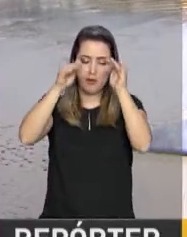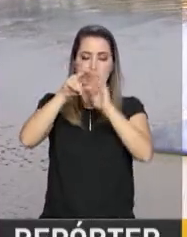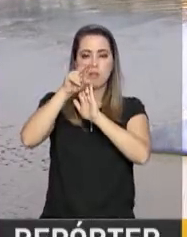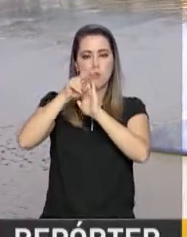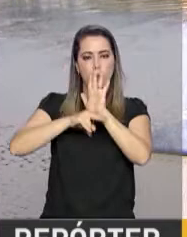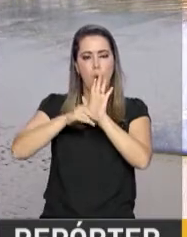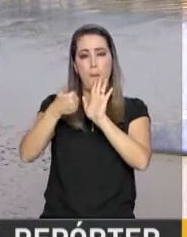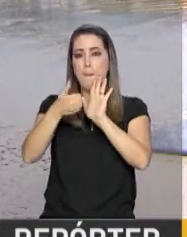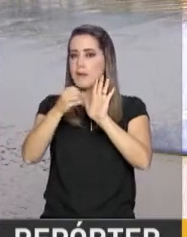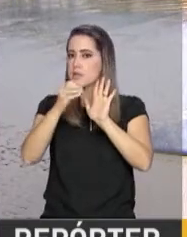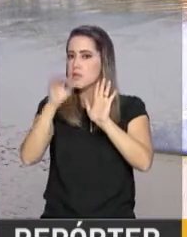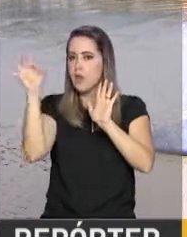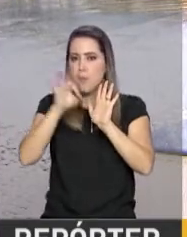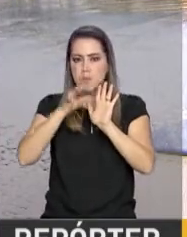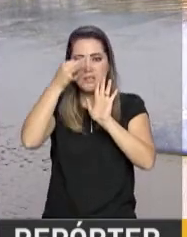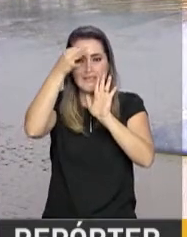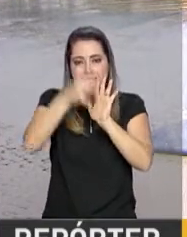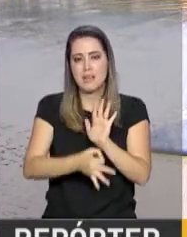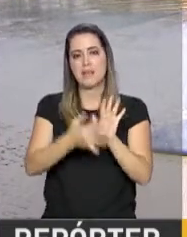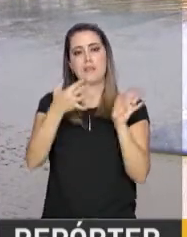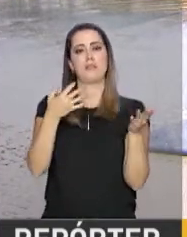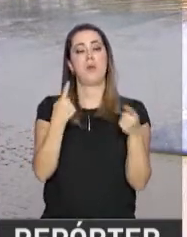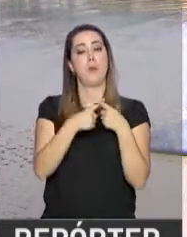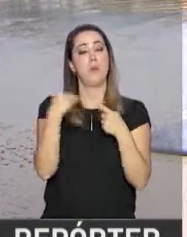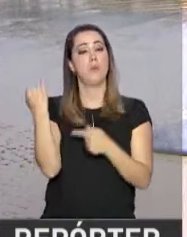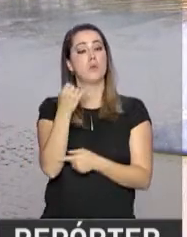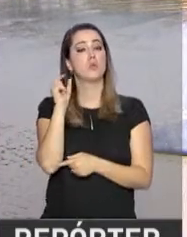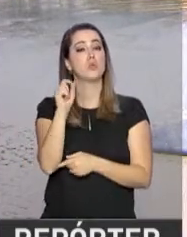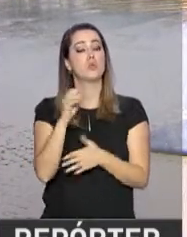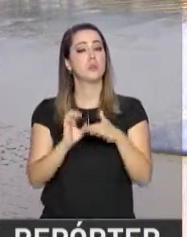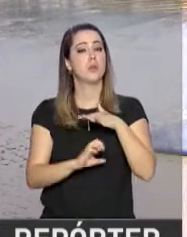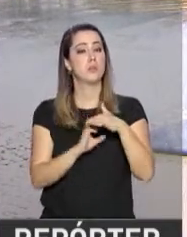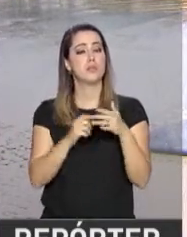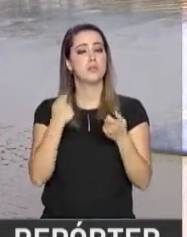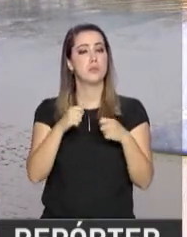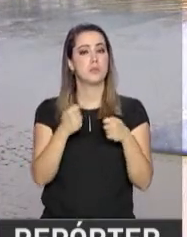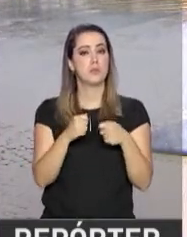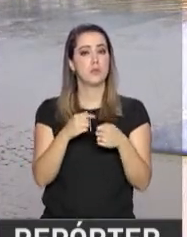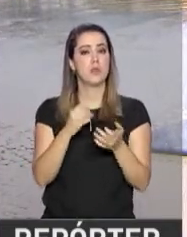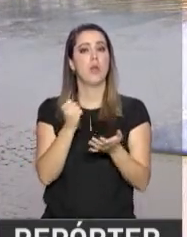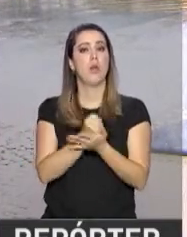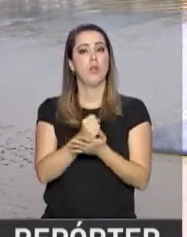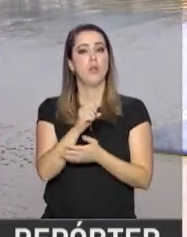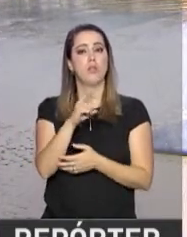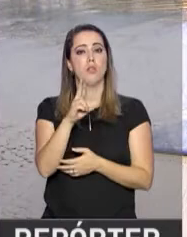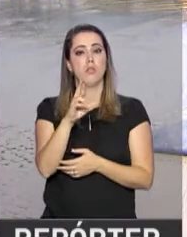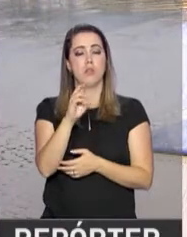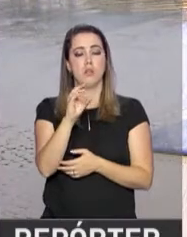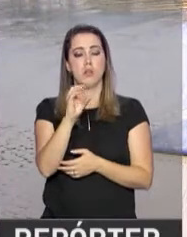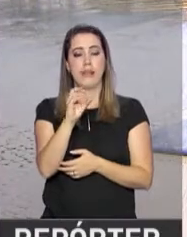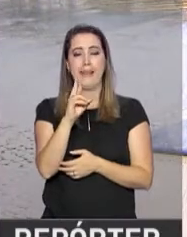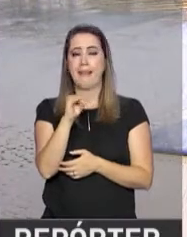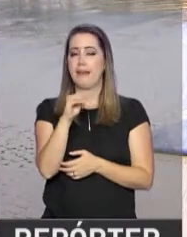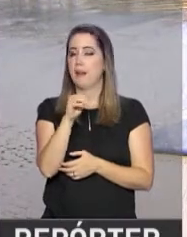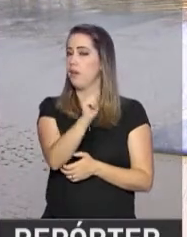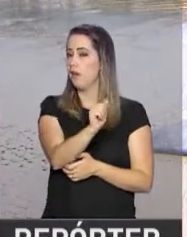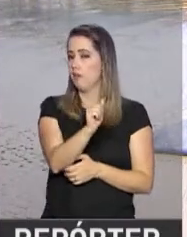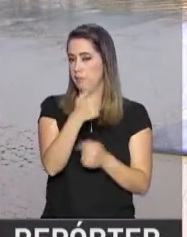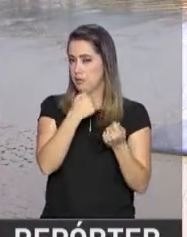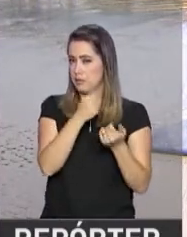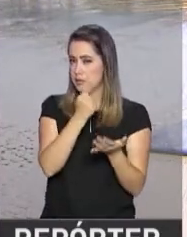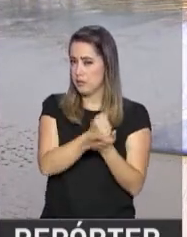tão importante primeiro é a empresa ser registrada no crea a gente tem engenheiro responsável